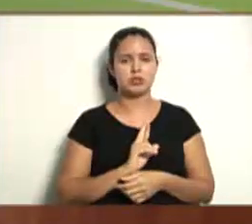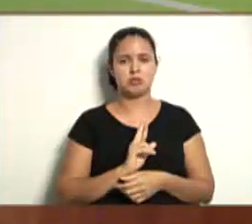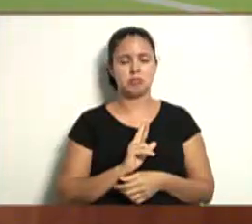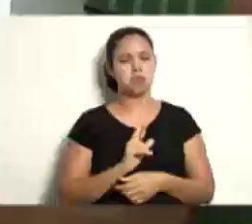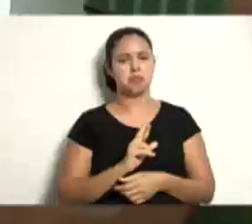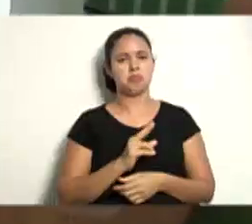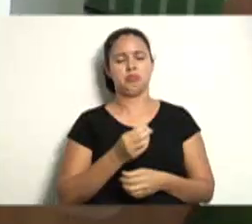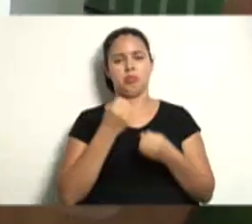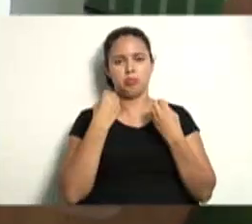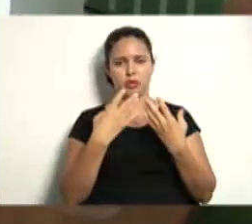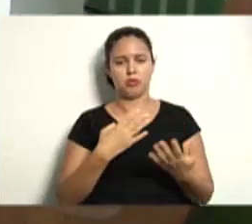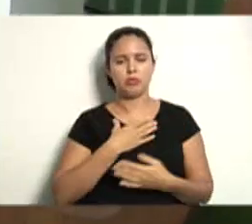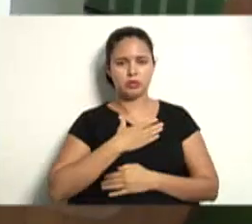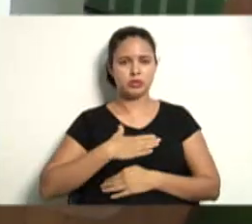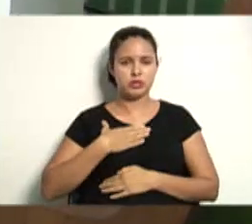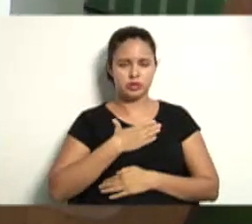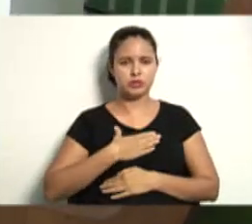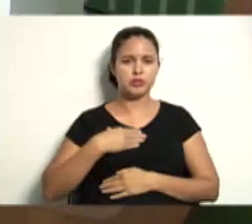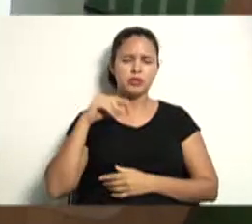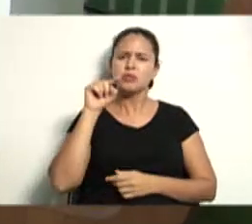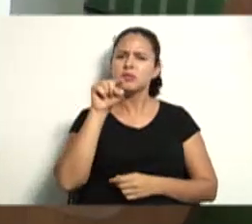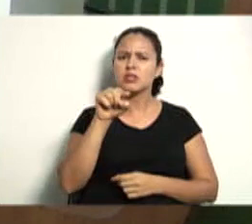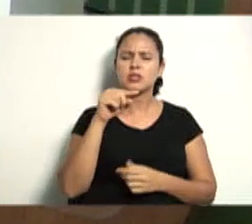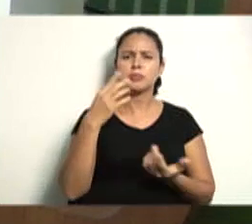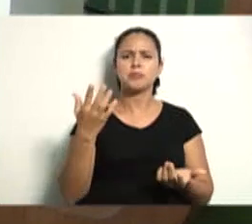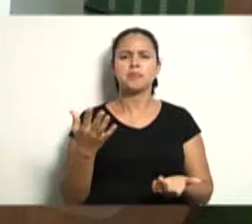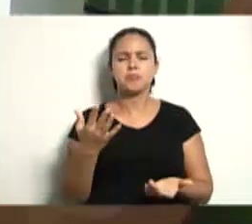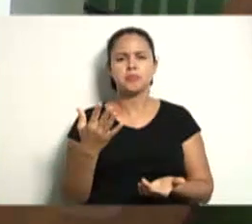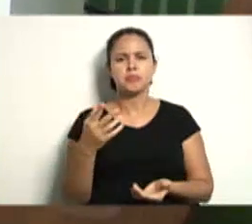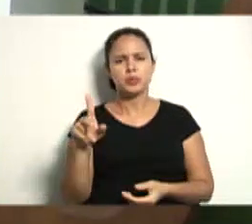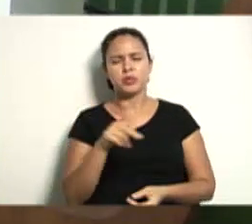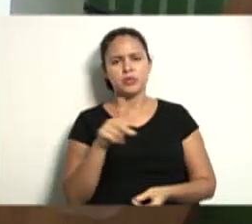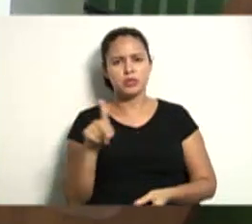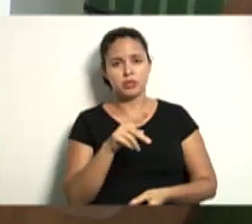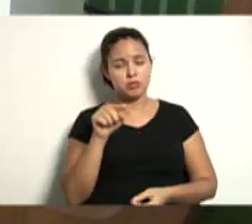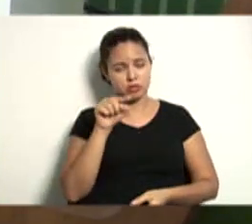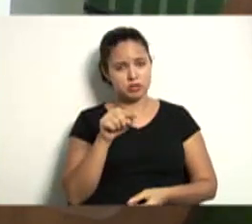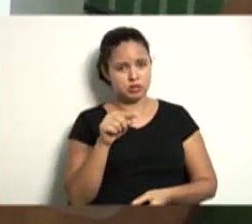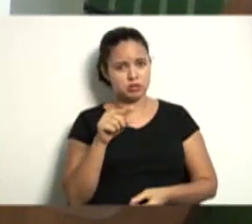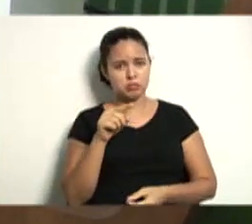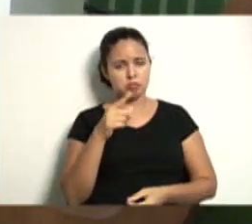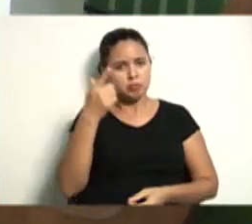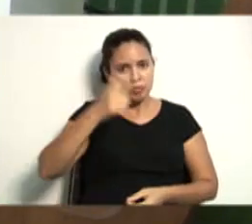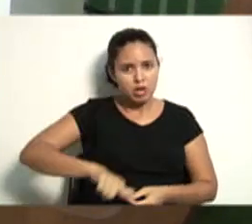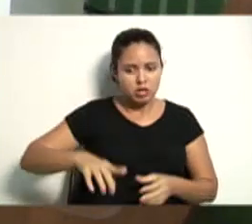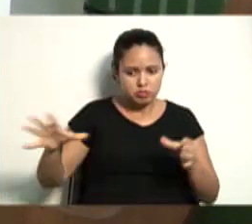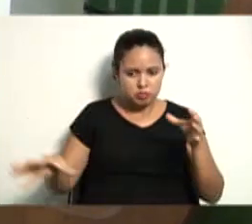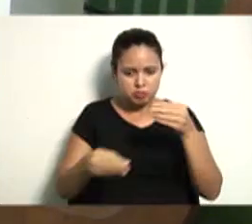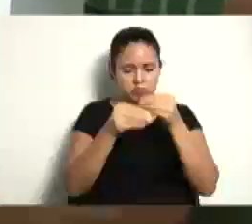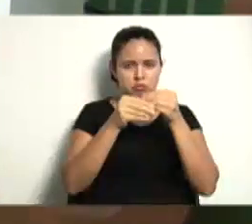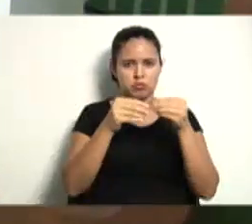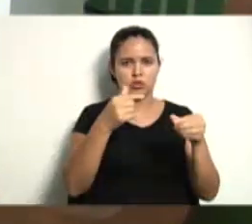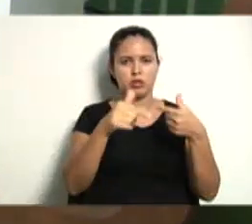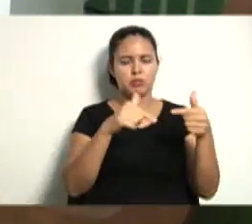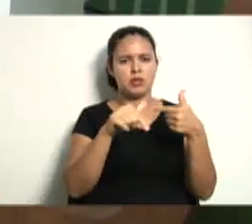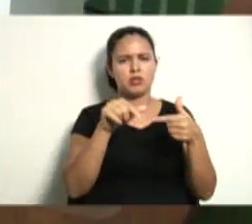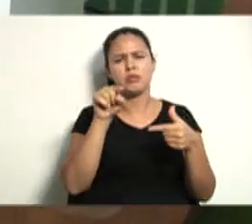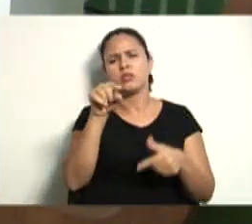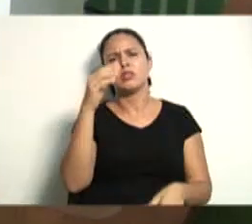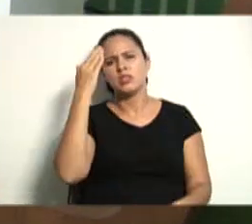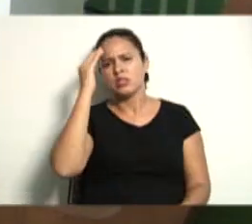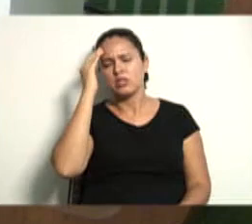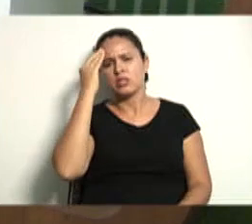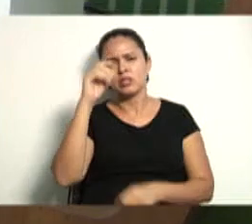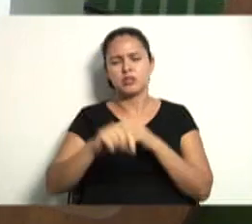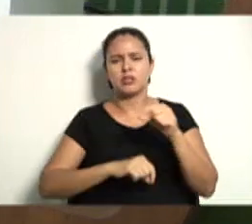professor Oliene. O senhor, particularmente, que assistiu uma aula, o senhor tem alguma coisa a falar sobre o trabalho, que o senhor entendeu do